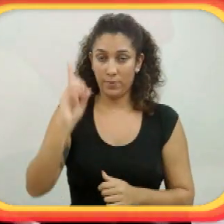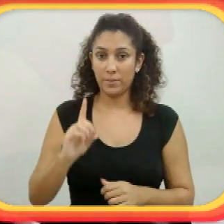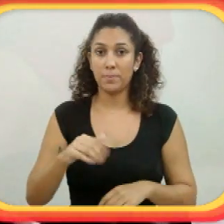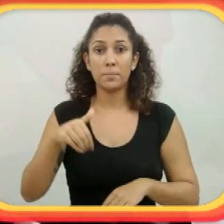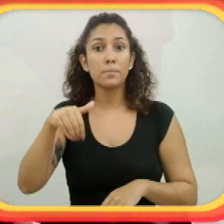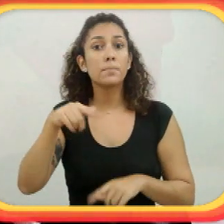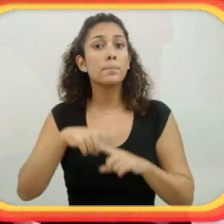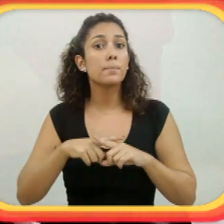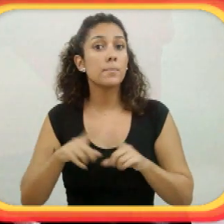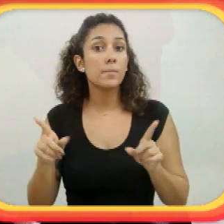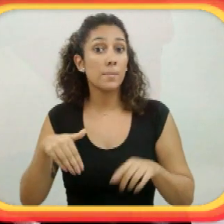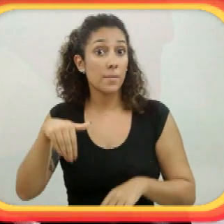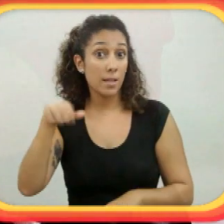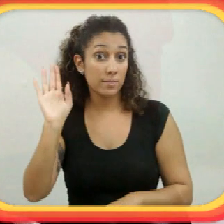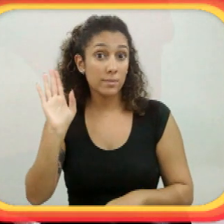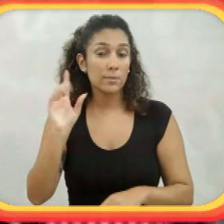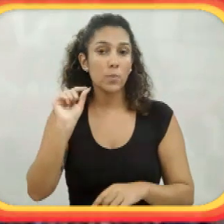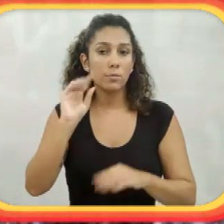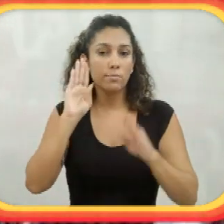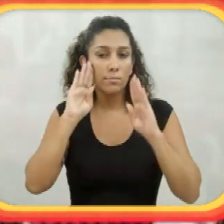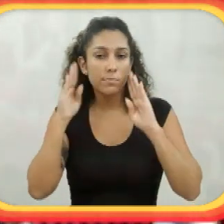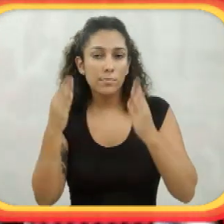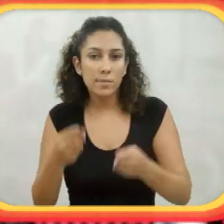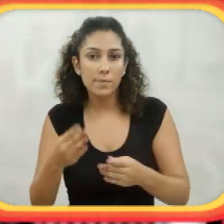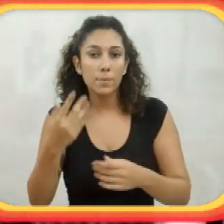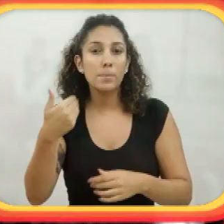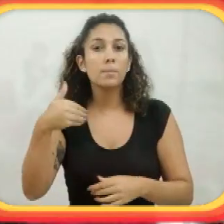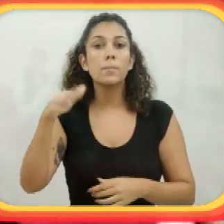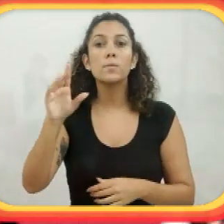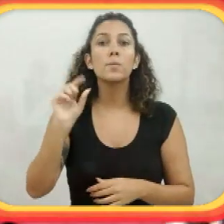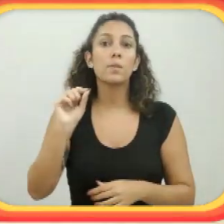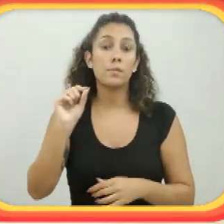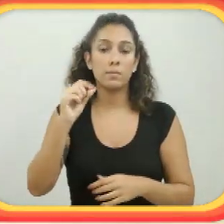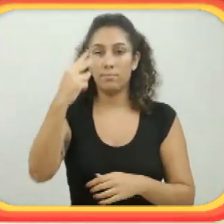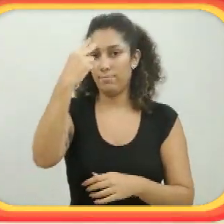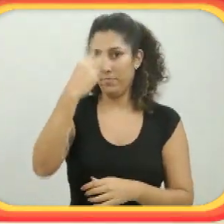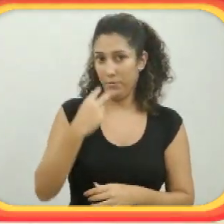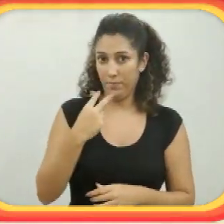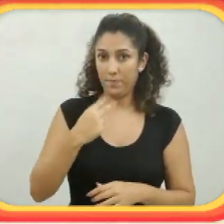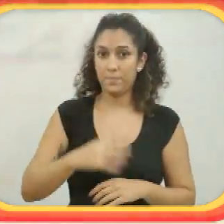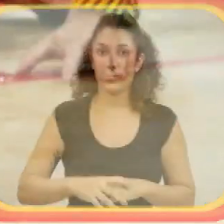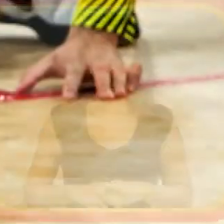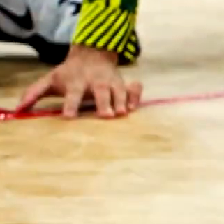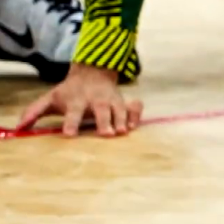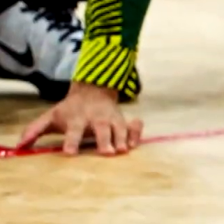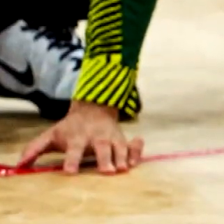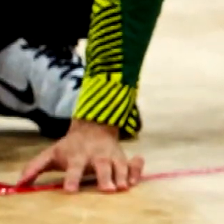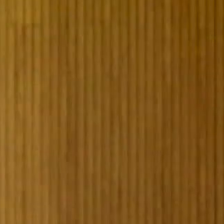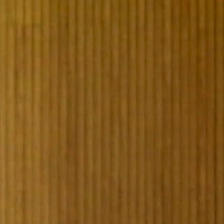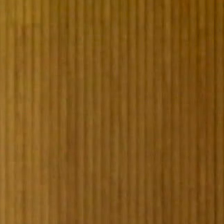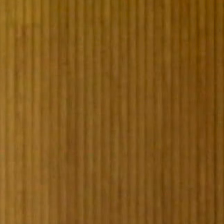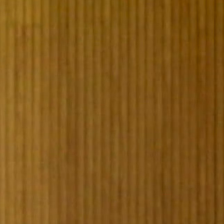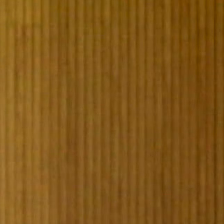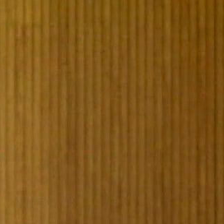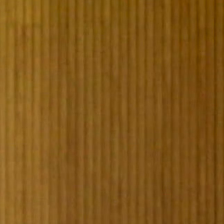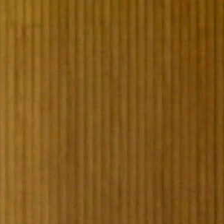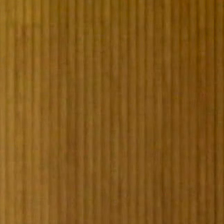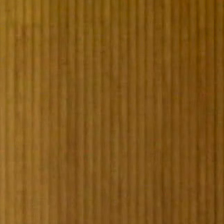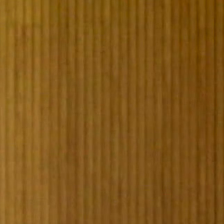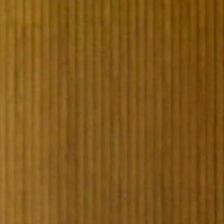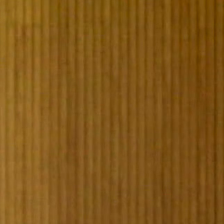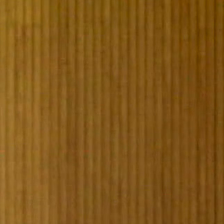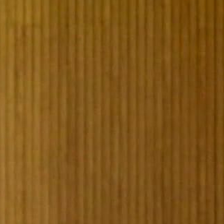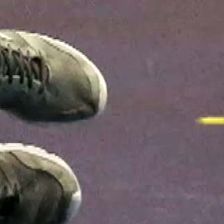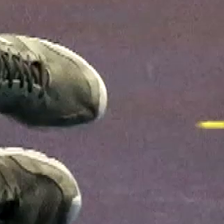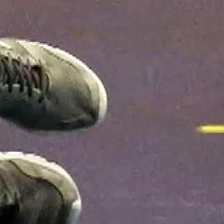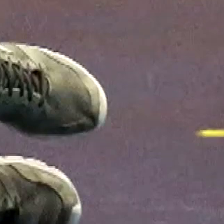a única modalidade paralímpica que foi concebida especificamente para as